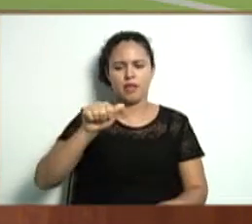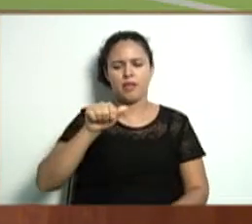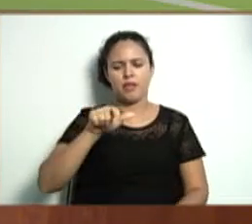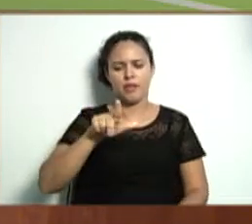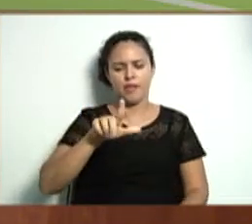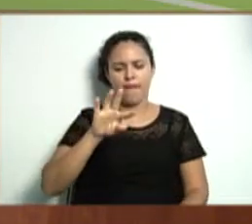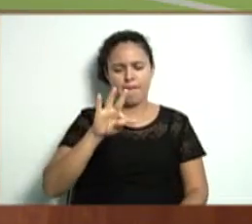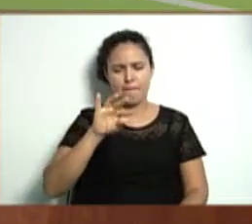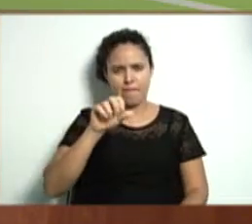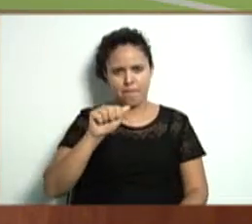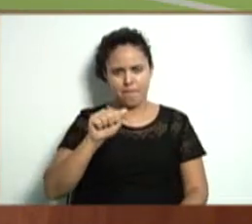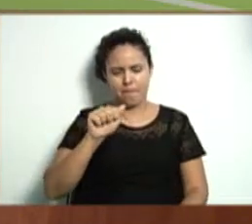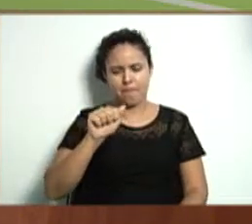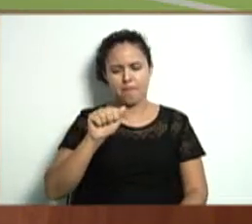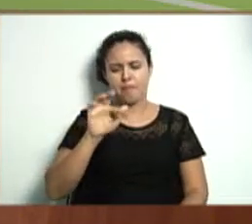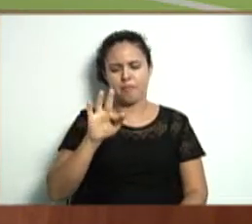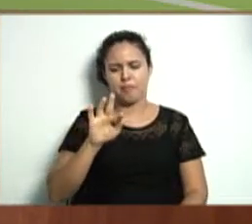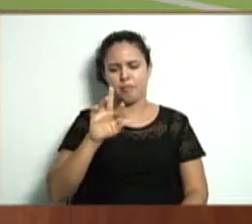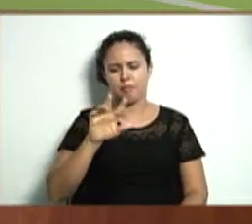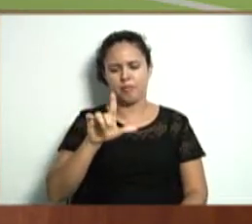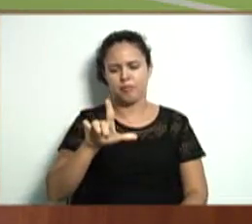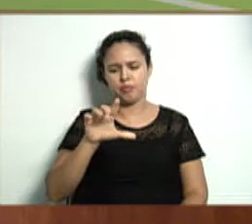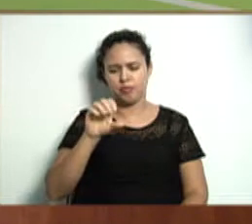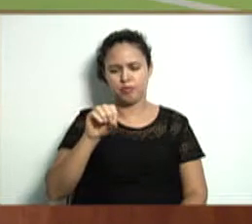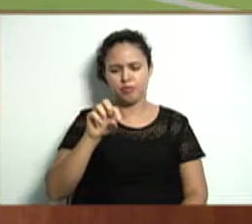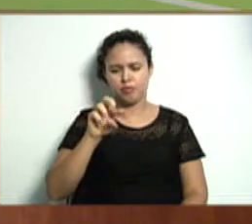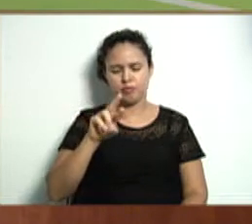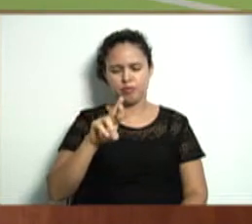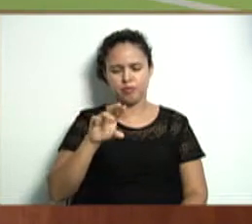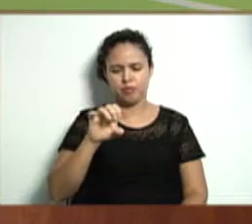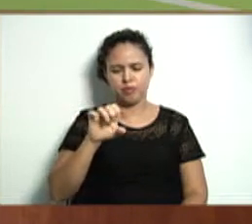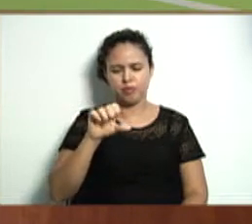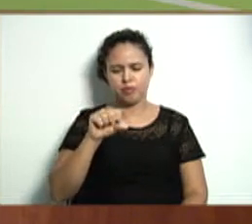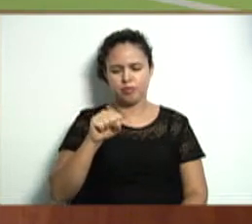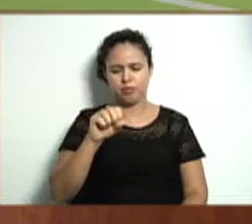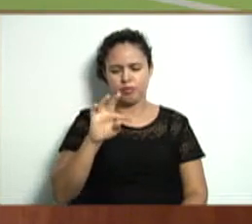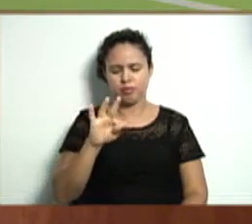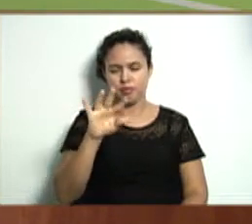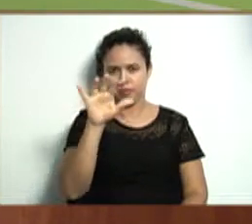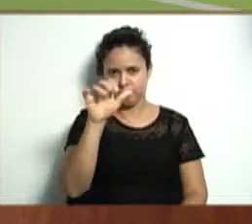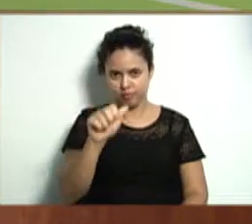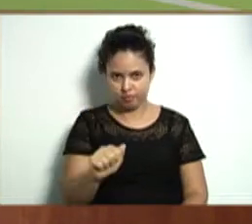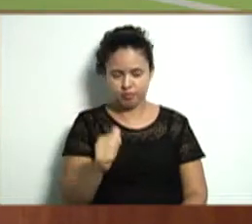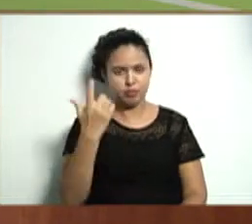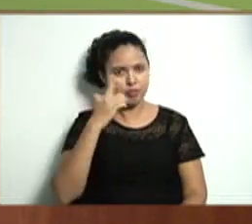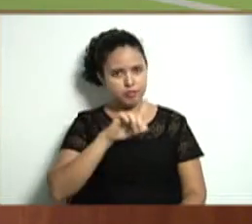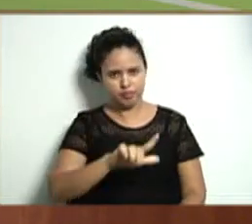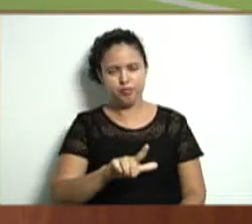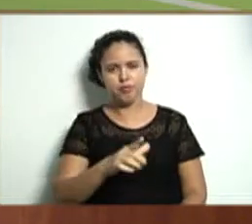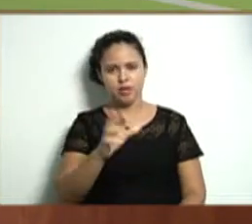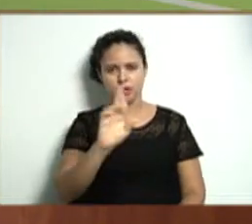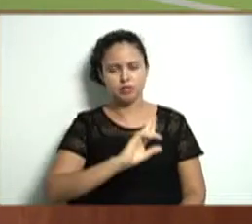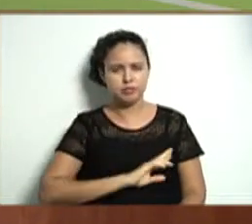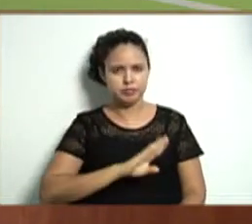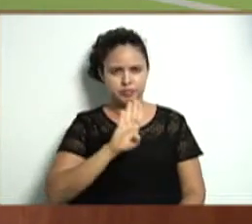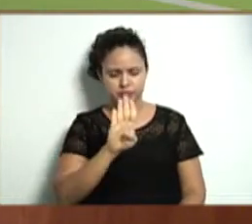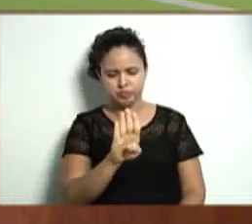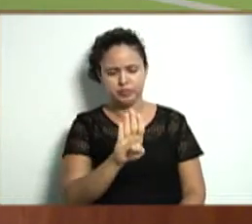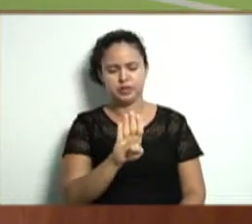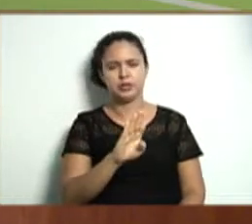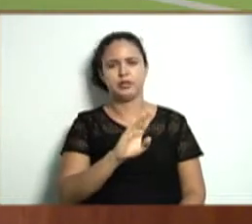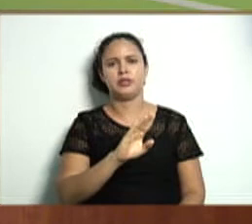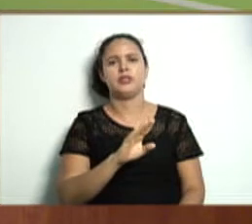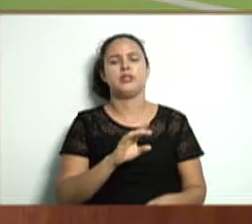também marcaram letra B. Também acertaram os estudantes da Escola Emburana, de Ji-Paraná,